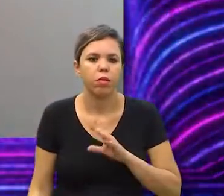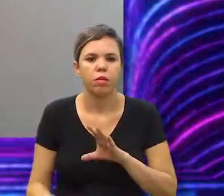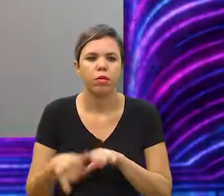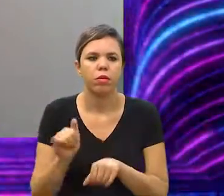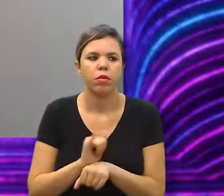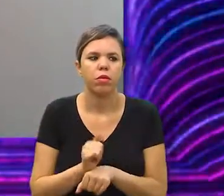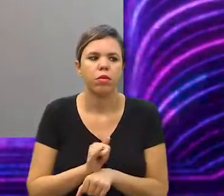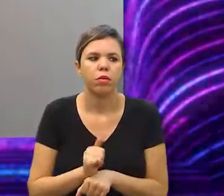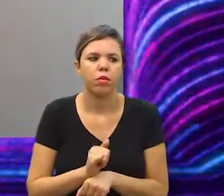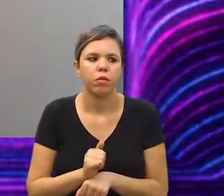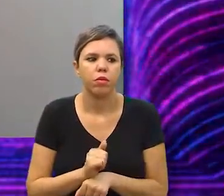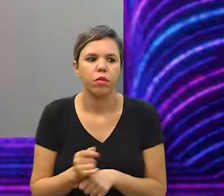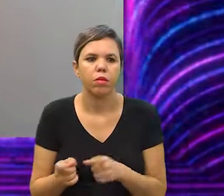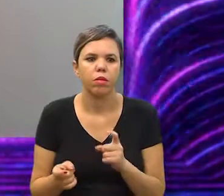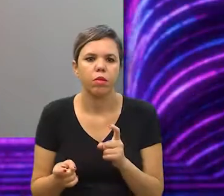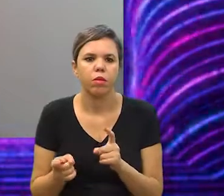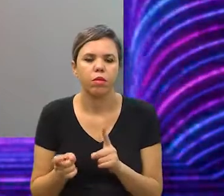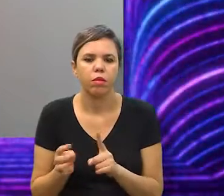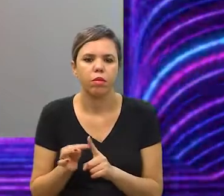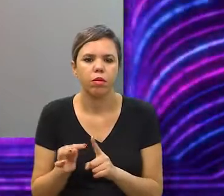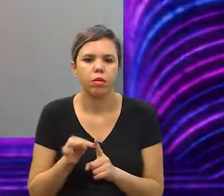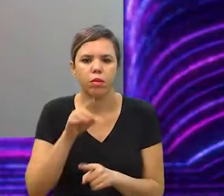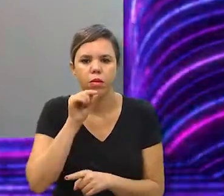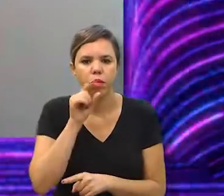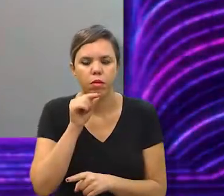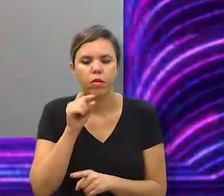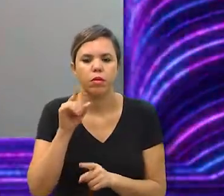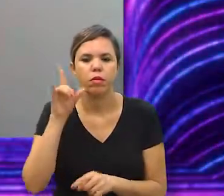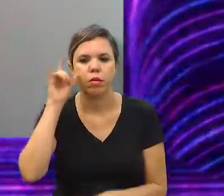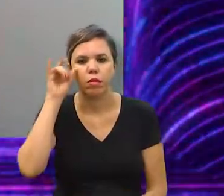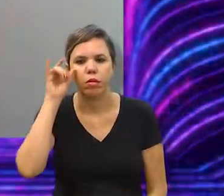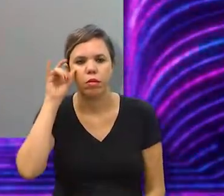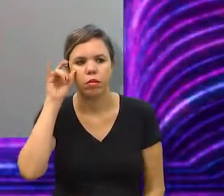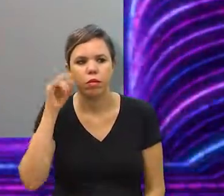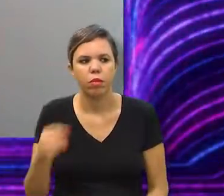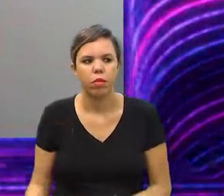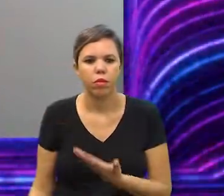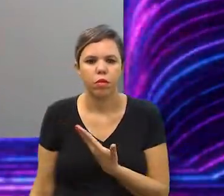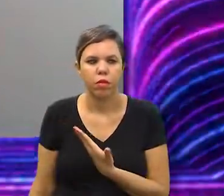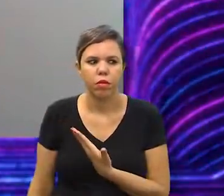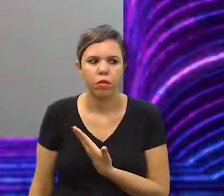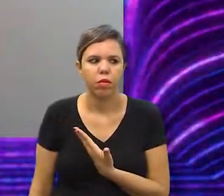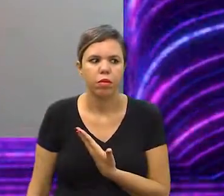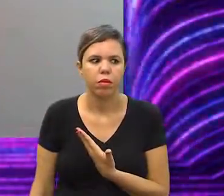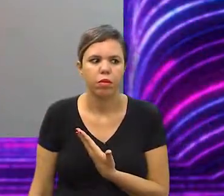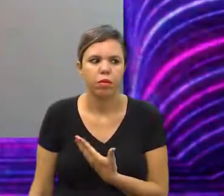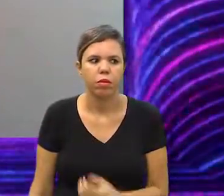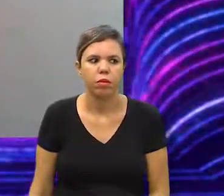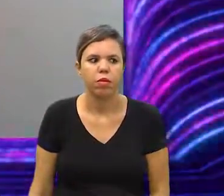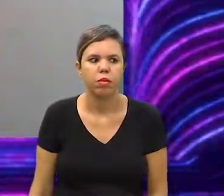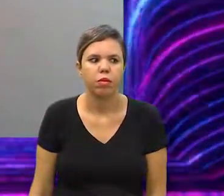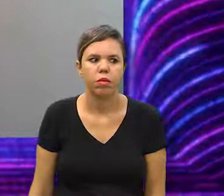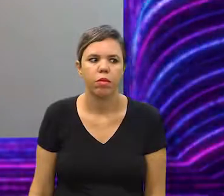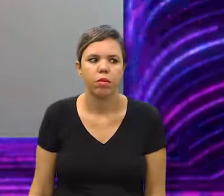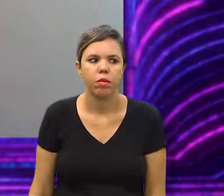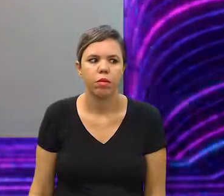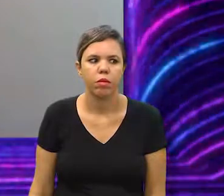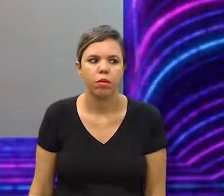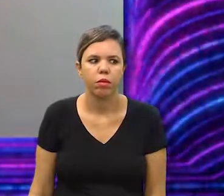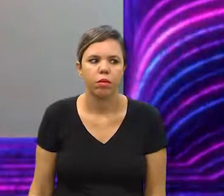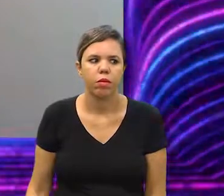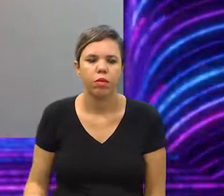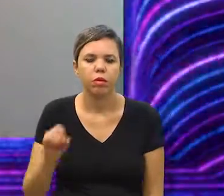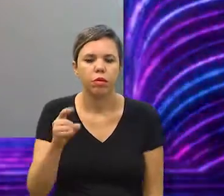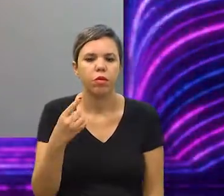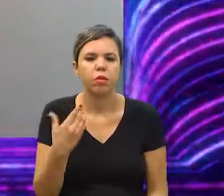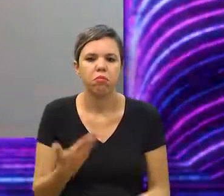YouTube, eu tenho Twitter, eu tenho Instagram, que é tudo @MárioCal ou youtube.com/MárioCal. E se por acaso